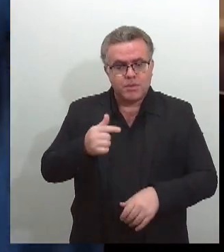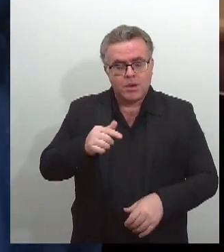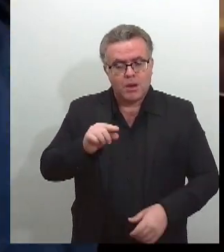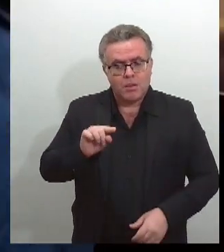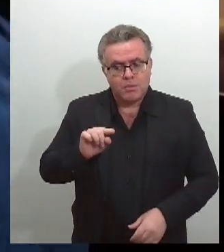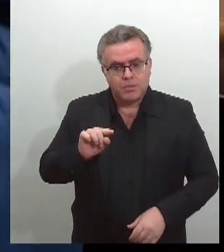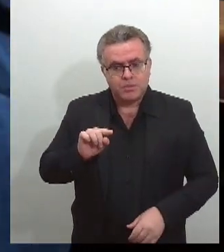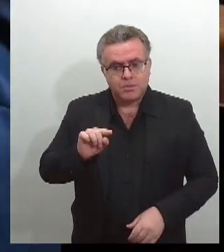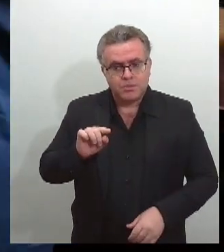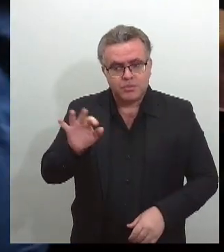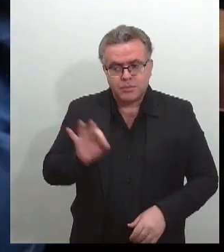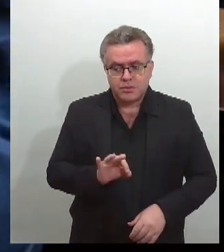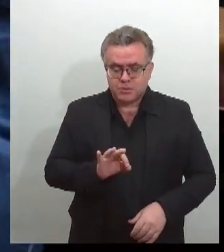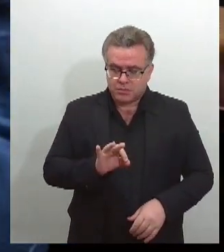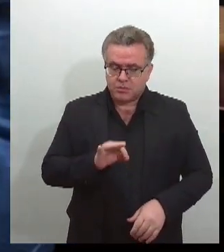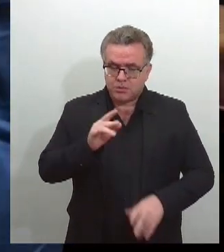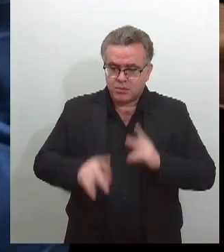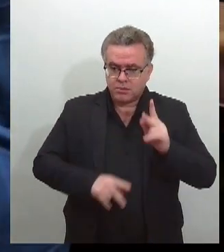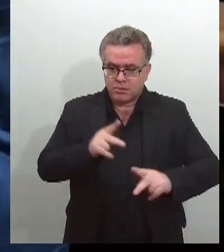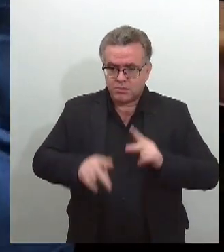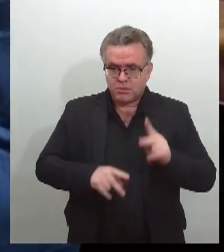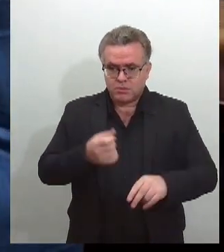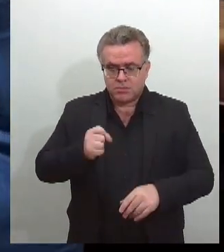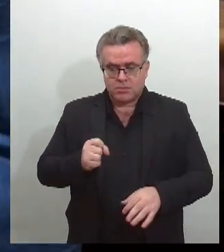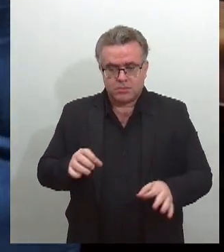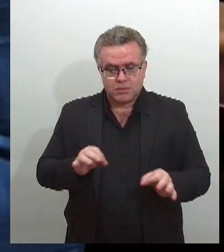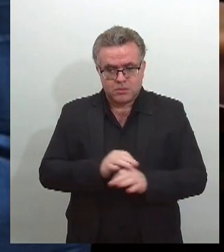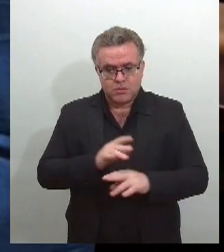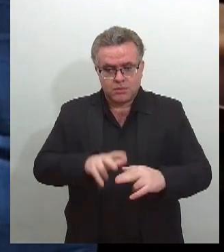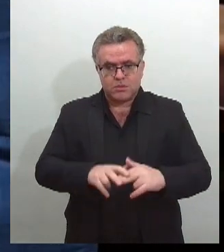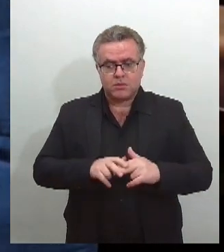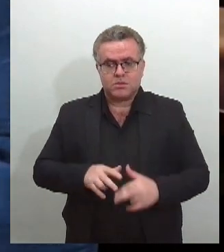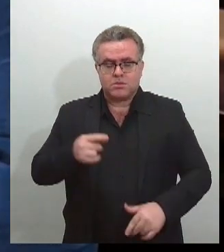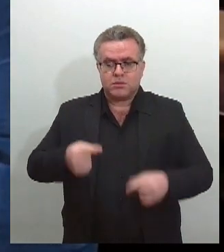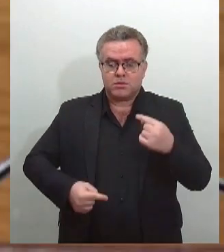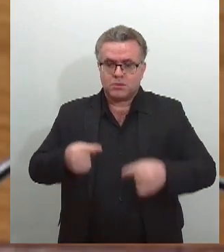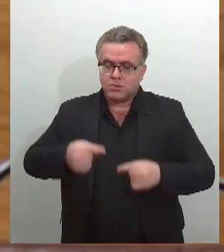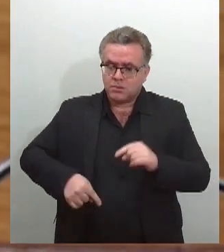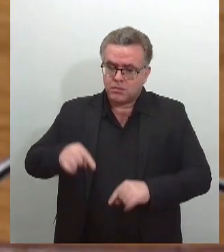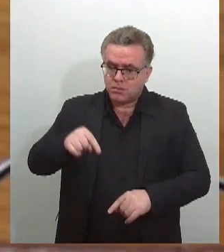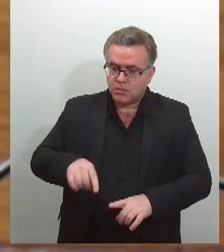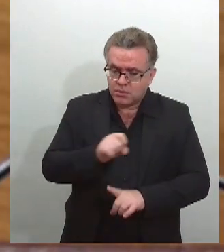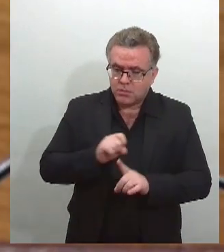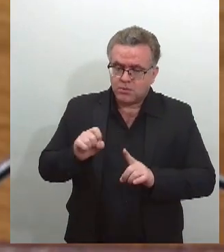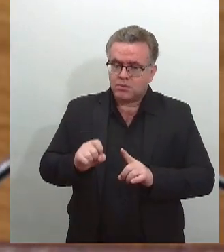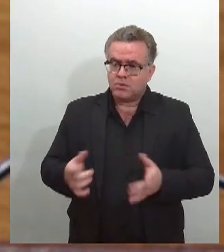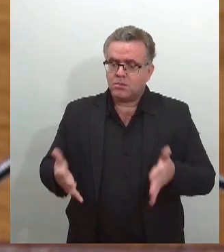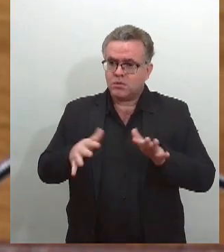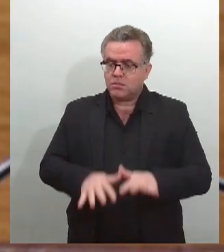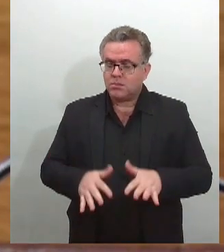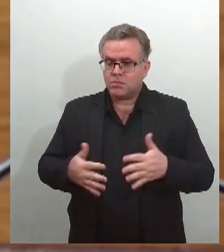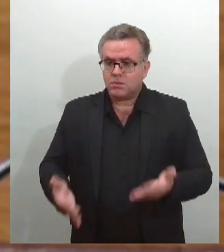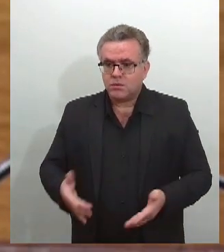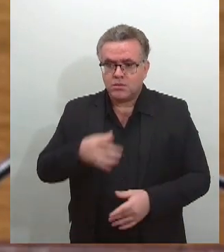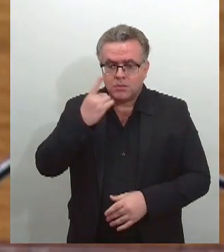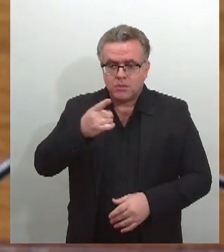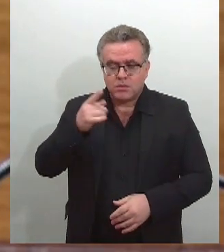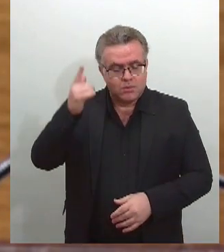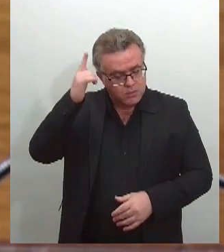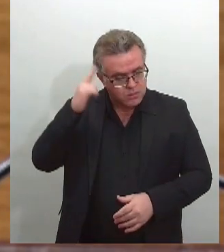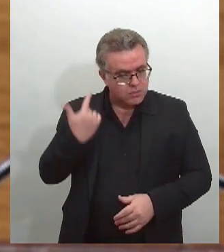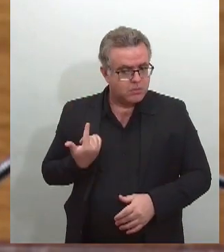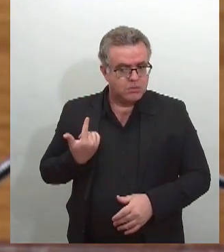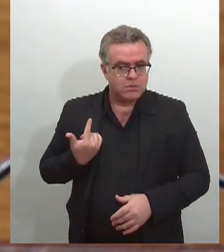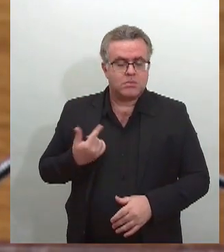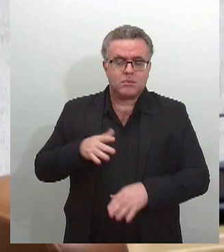o que destaca a importância desse debate em busca de uma sociedade mais inclusiva. A deputada Lidiane Lucena, autora do projeto de